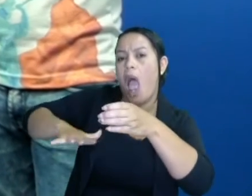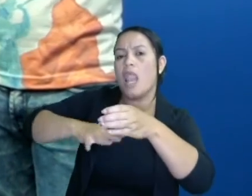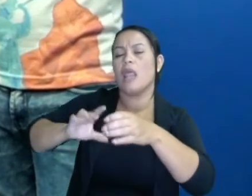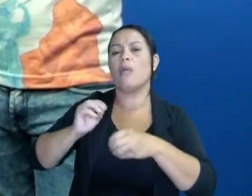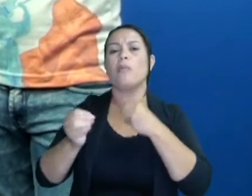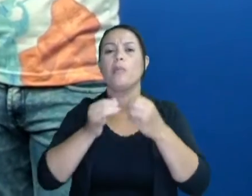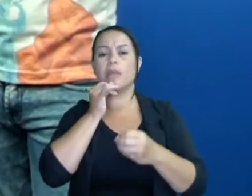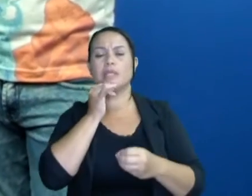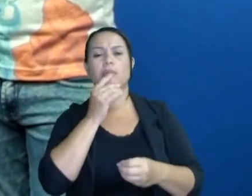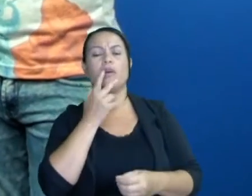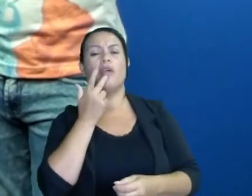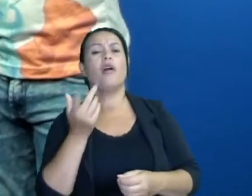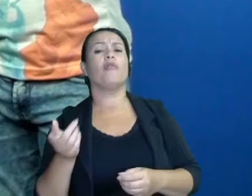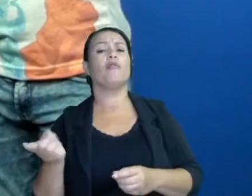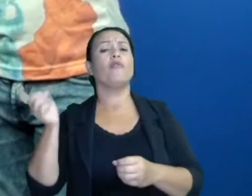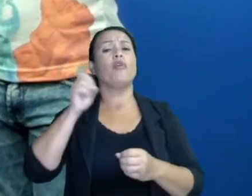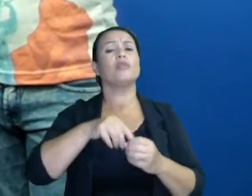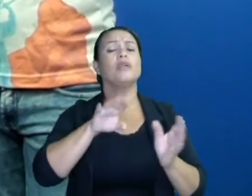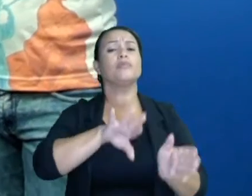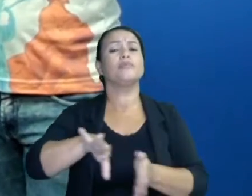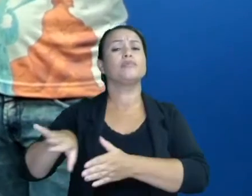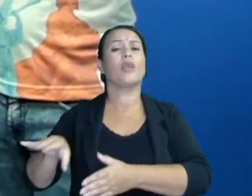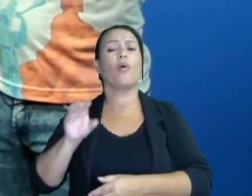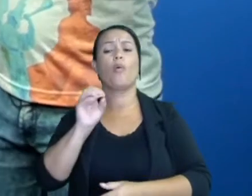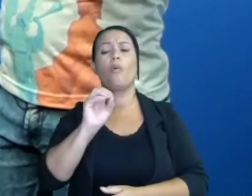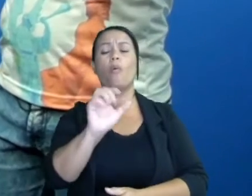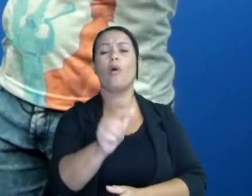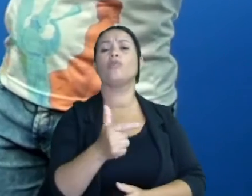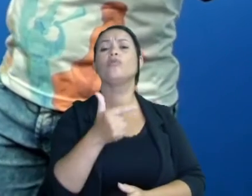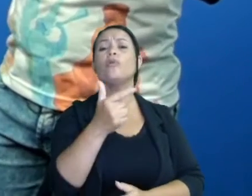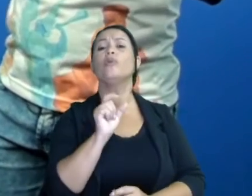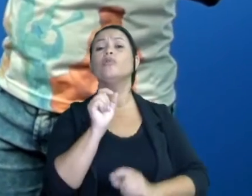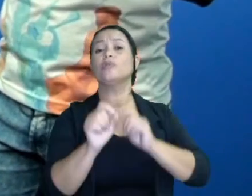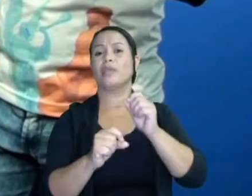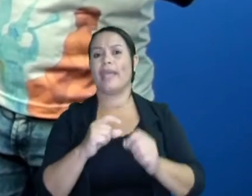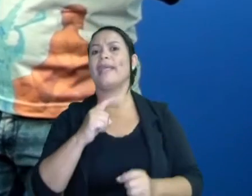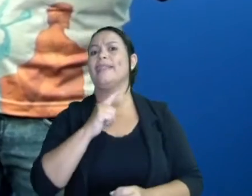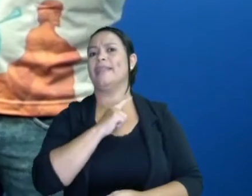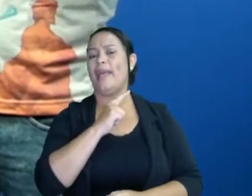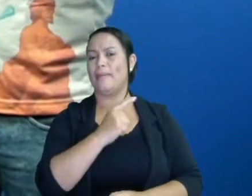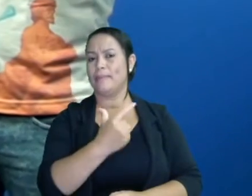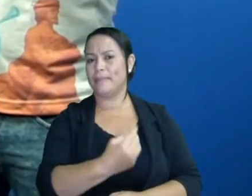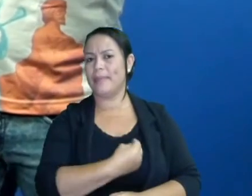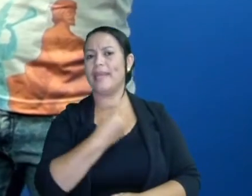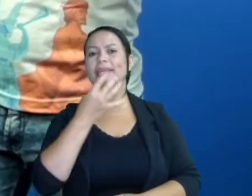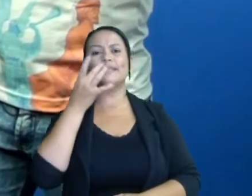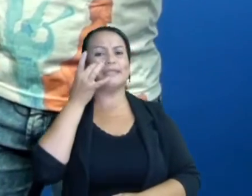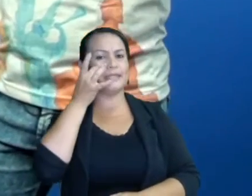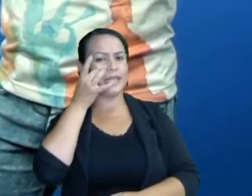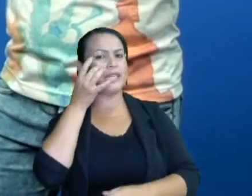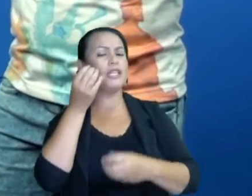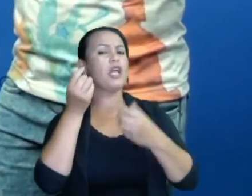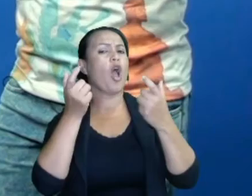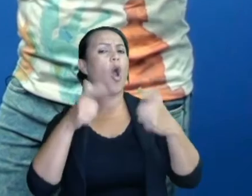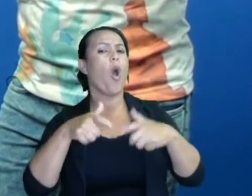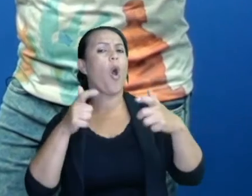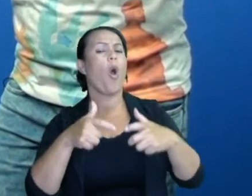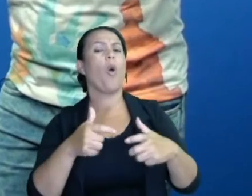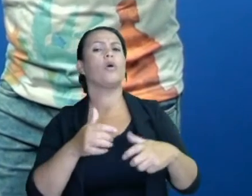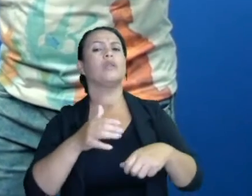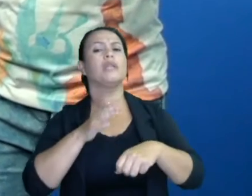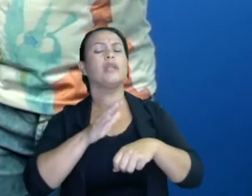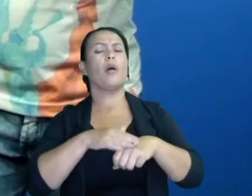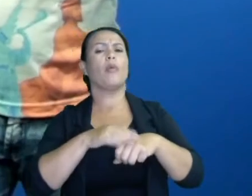quero falar o seguinte para vocês. O oxigênio, ele está presente na proporção correta no